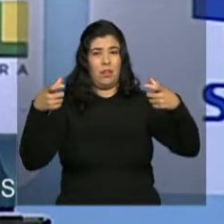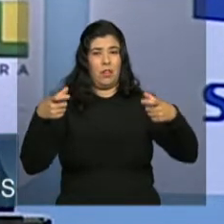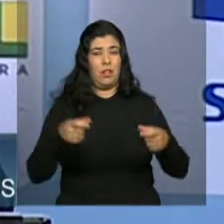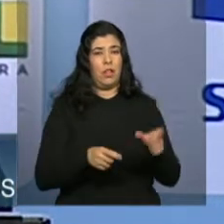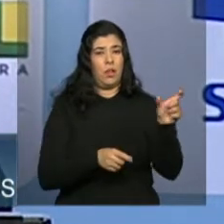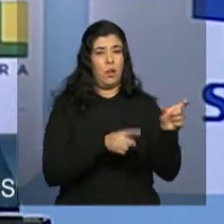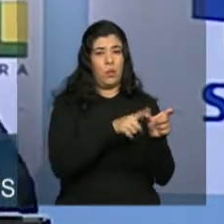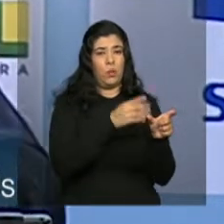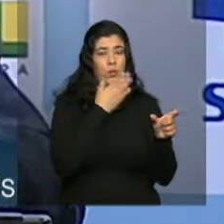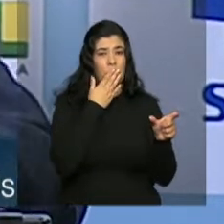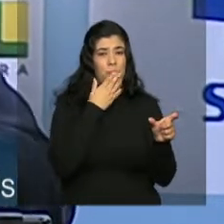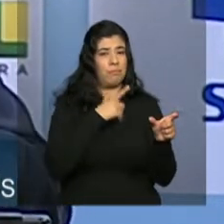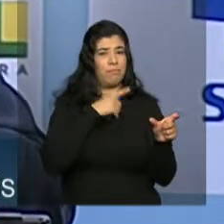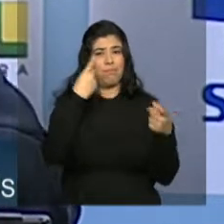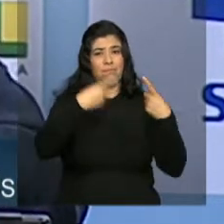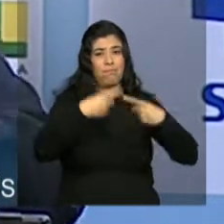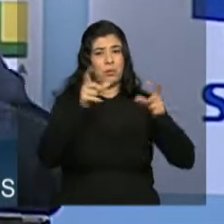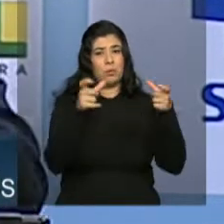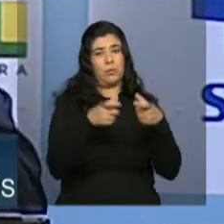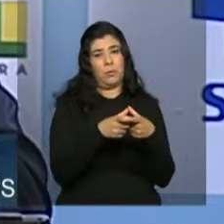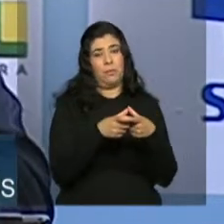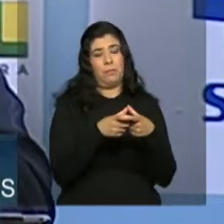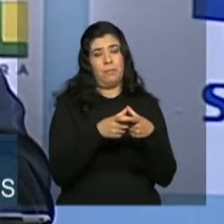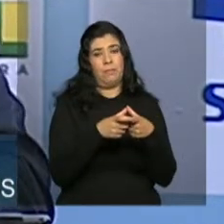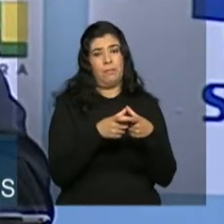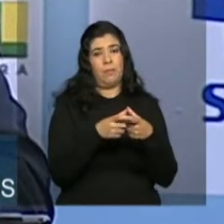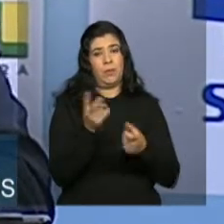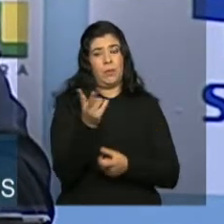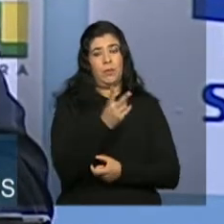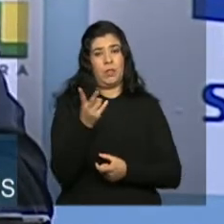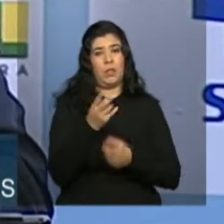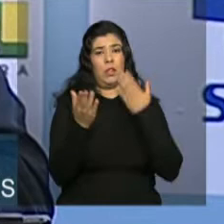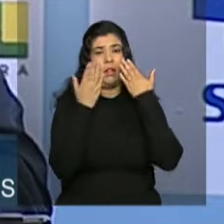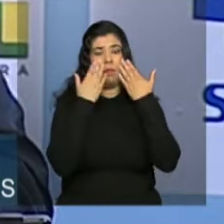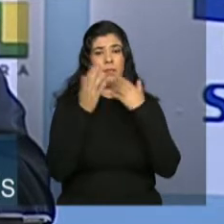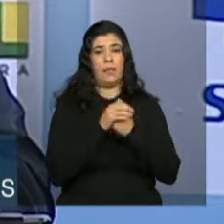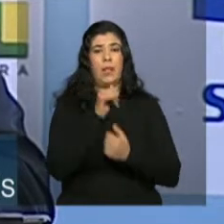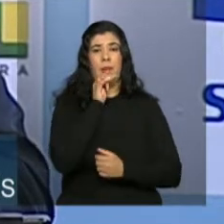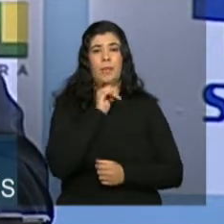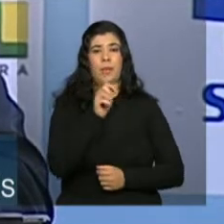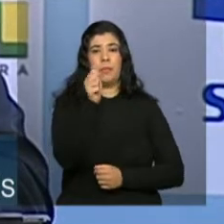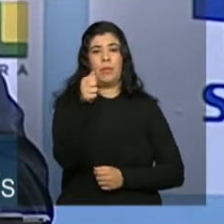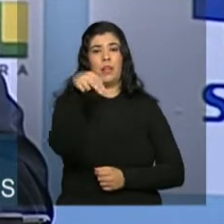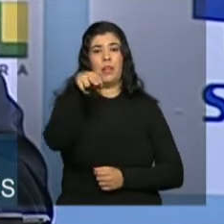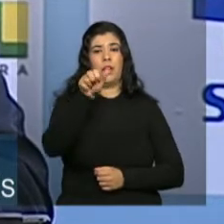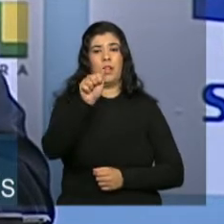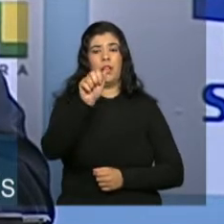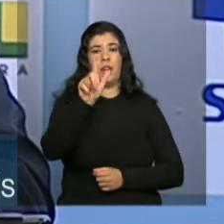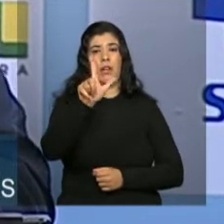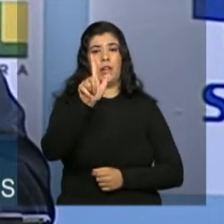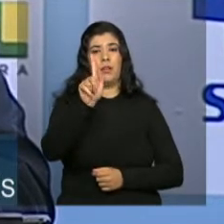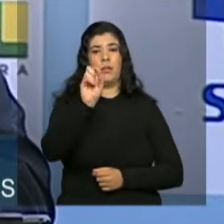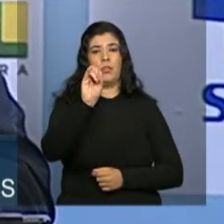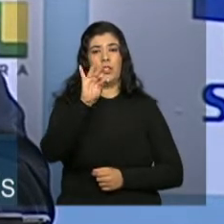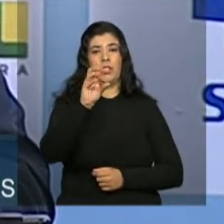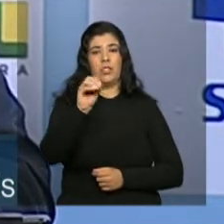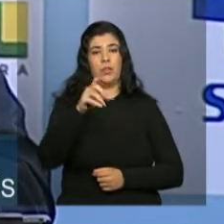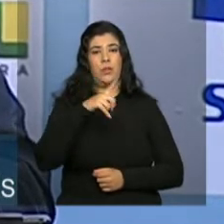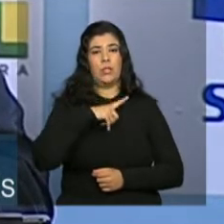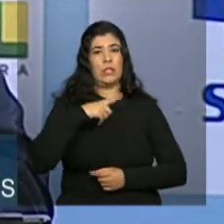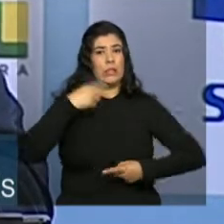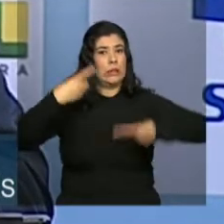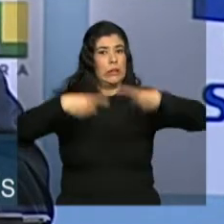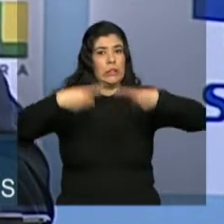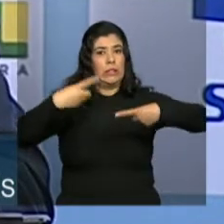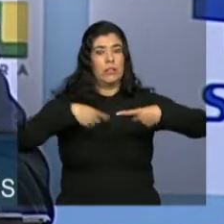os tem menos concorrência né Então tudo isso é levado em conta analgésico por exemplo eu não gera uma concorrência tremenda né mas